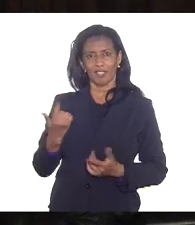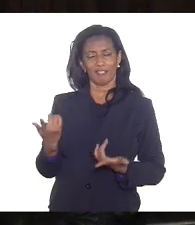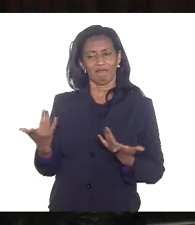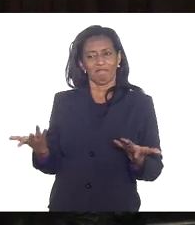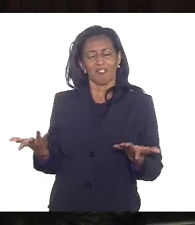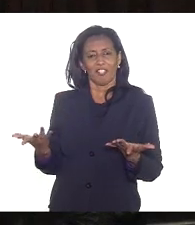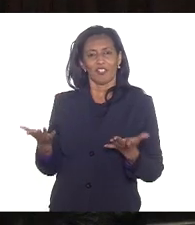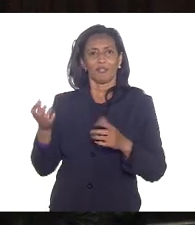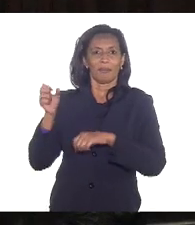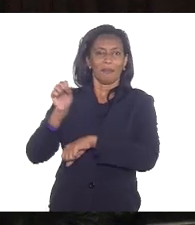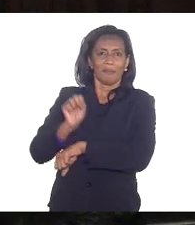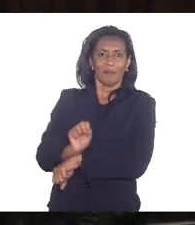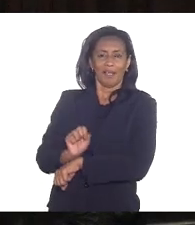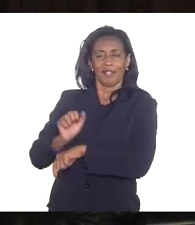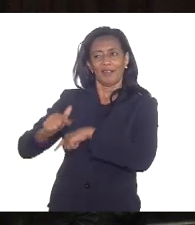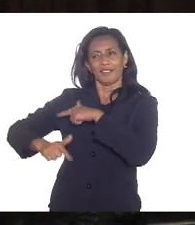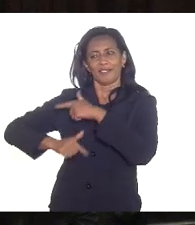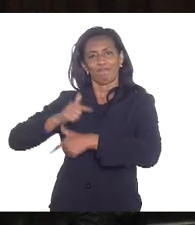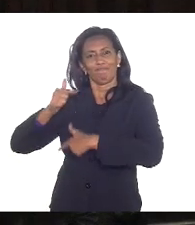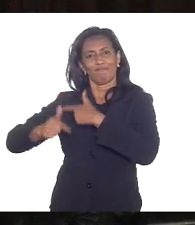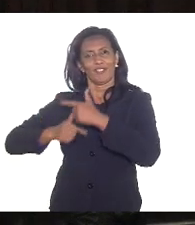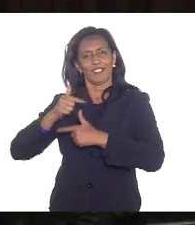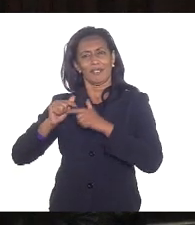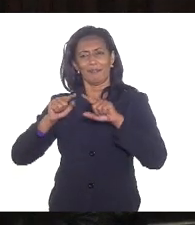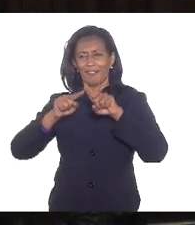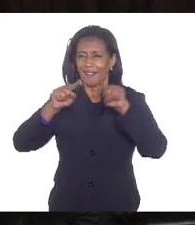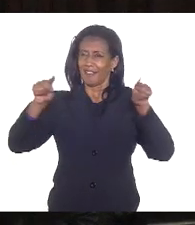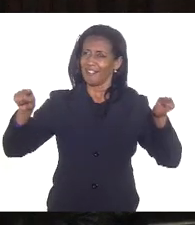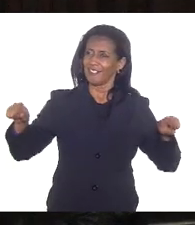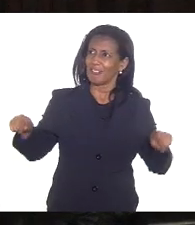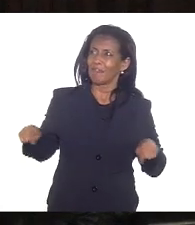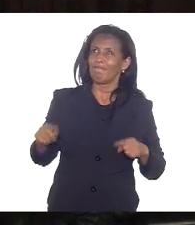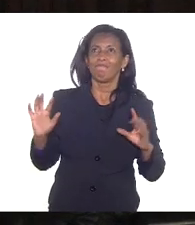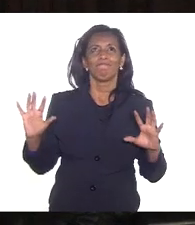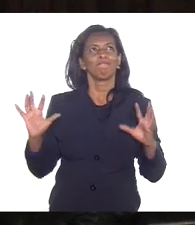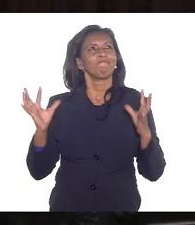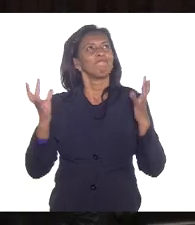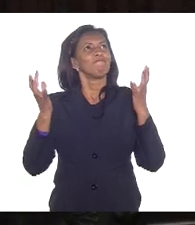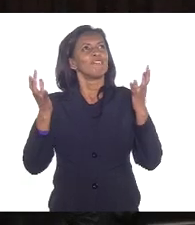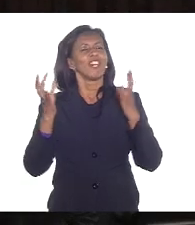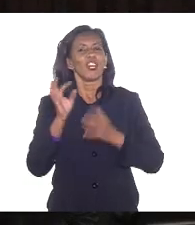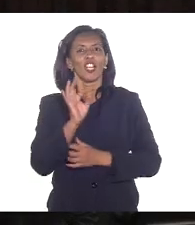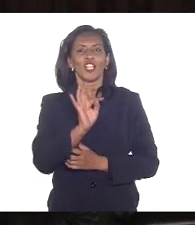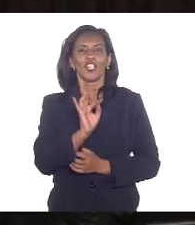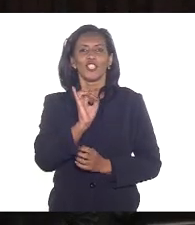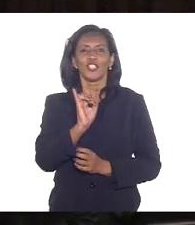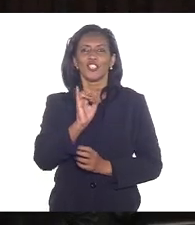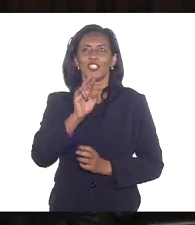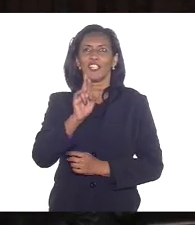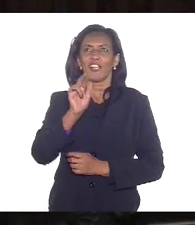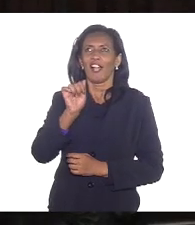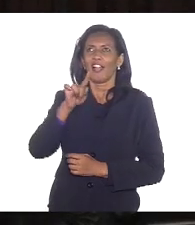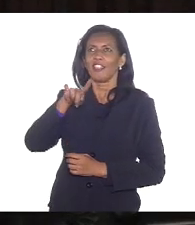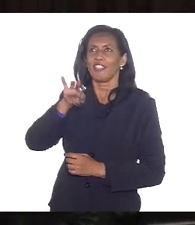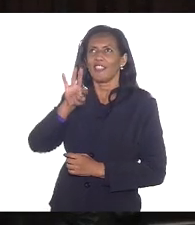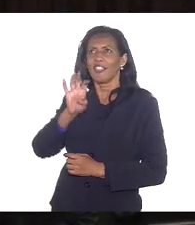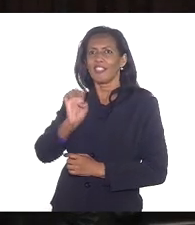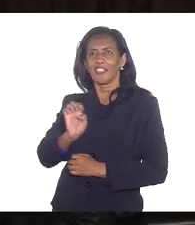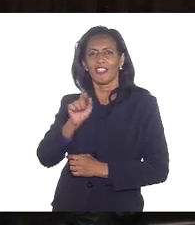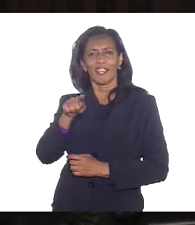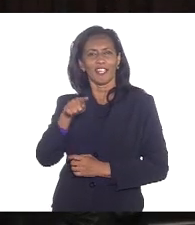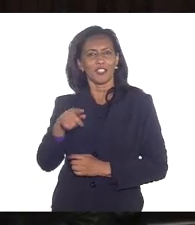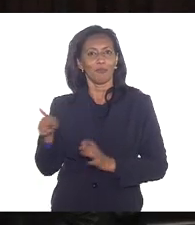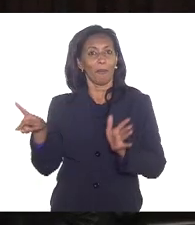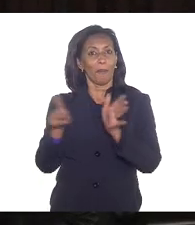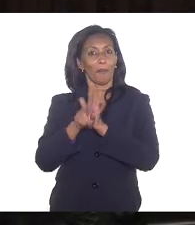de estar nesse Belo Palácio esse Palácio que se chama Tiradentes esses e Palácio que